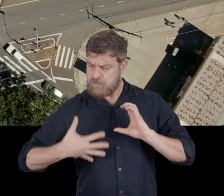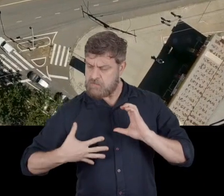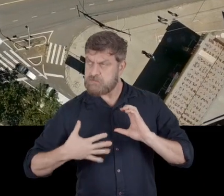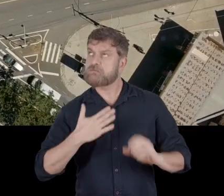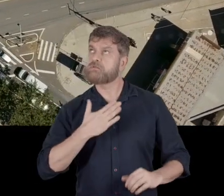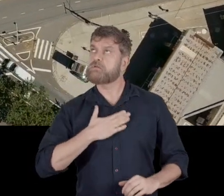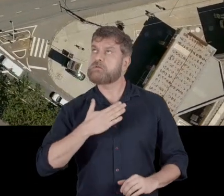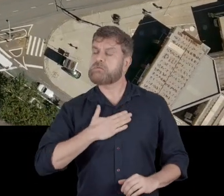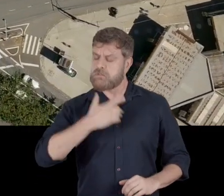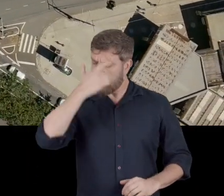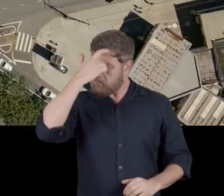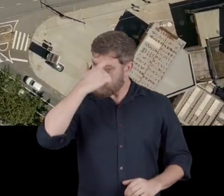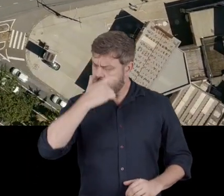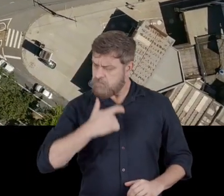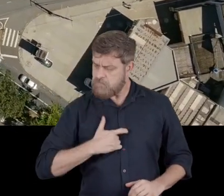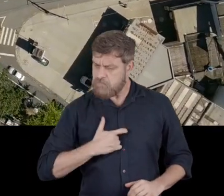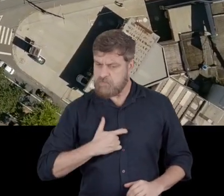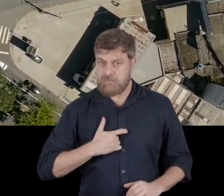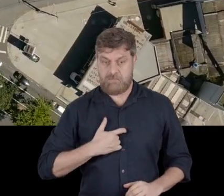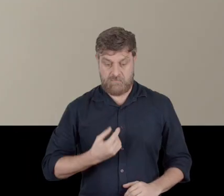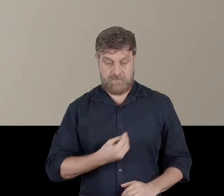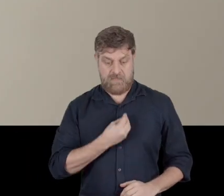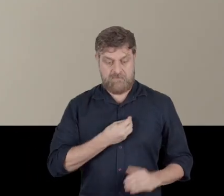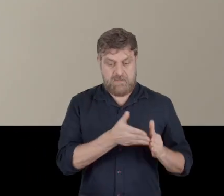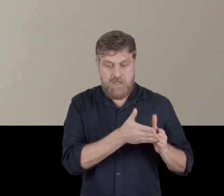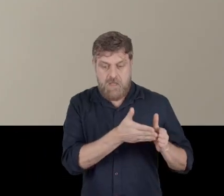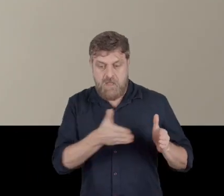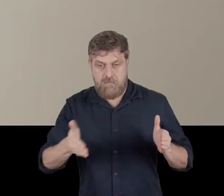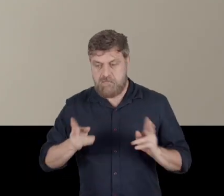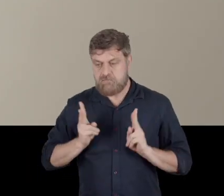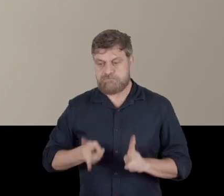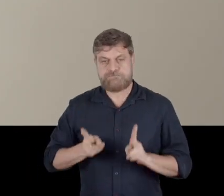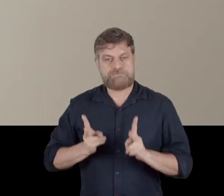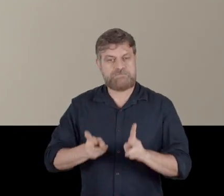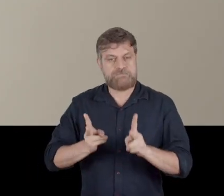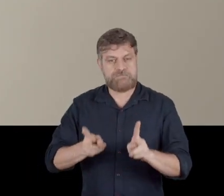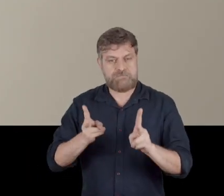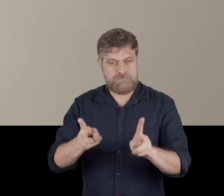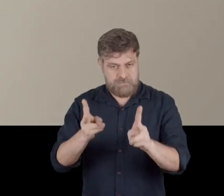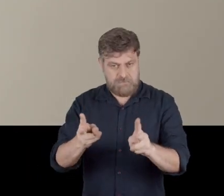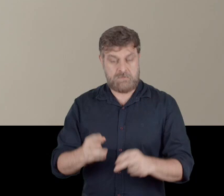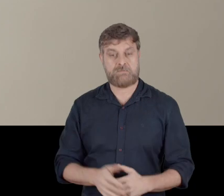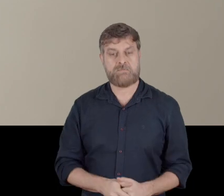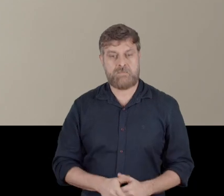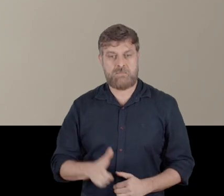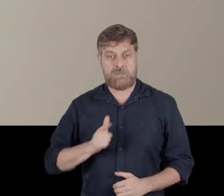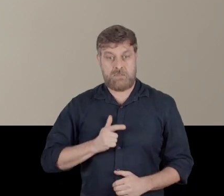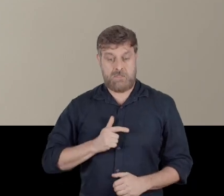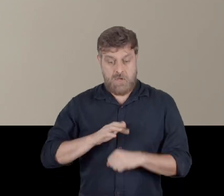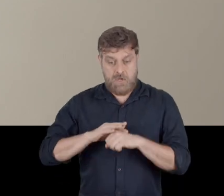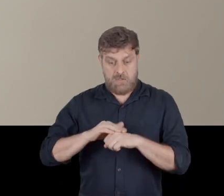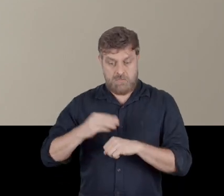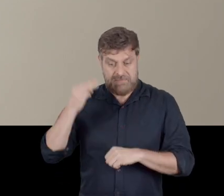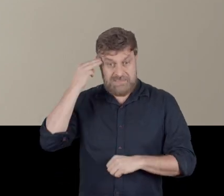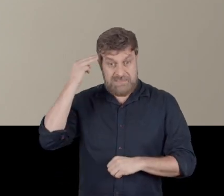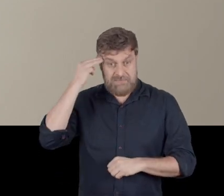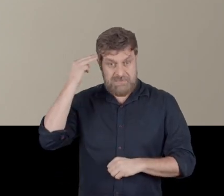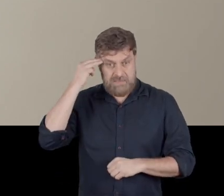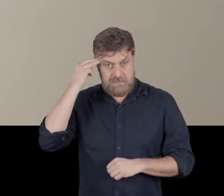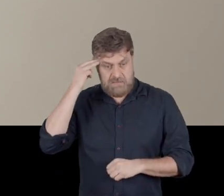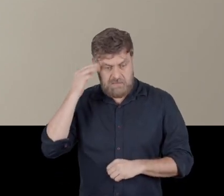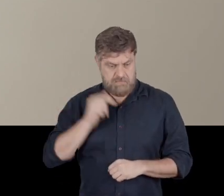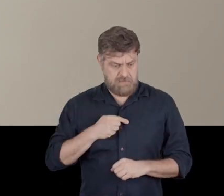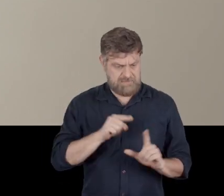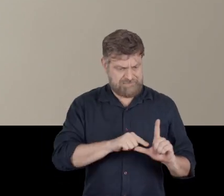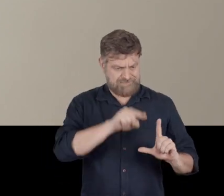características que ela é mais ou menos estável ao longo do tempo. Então, inclusive em várias doenças mentais, por você não ter